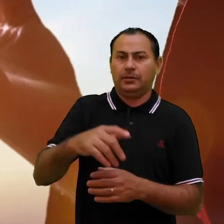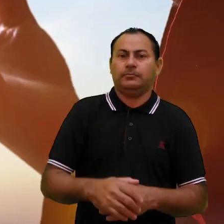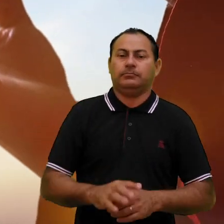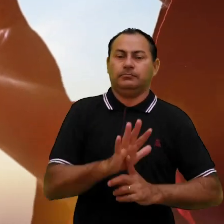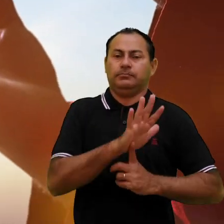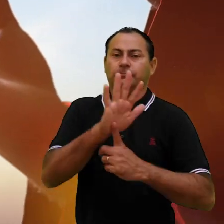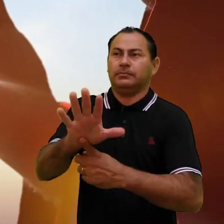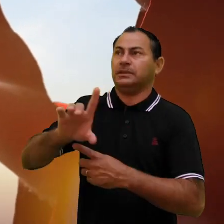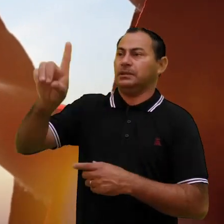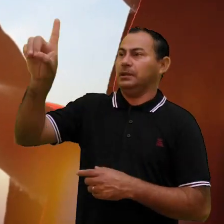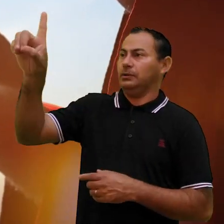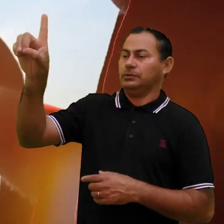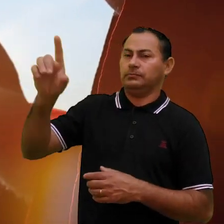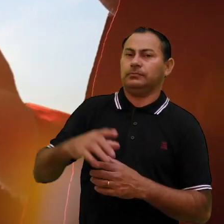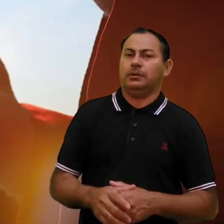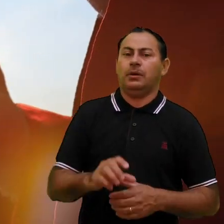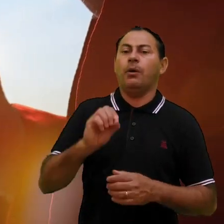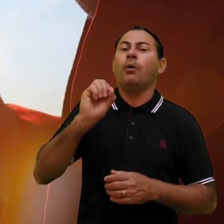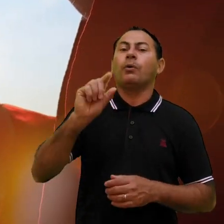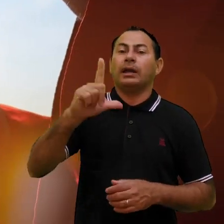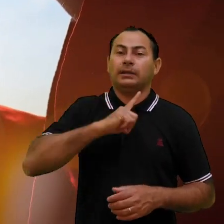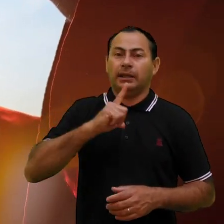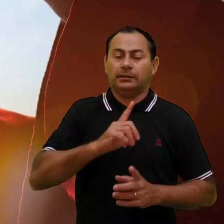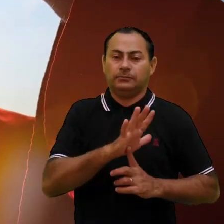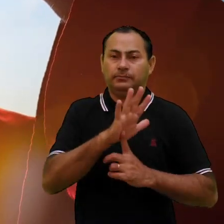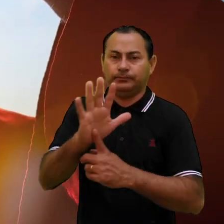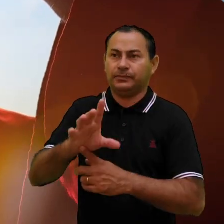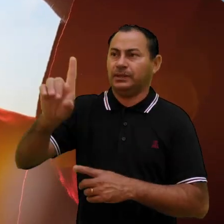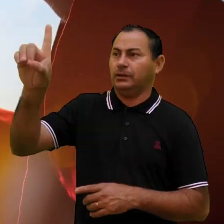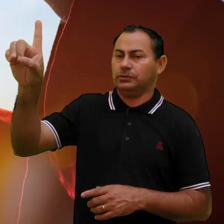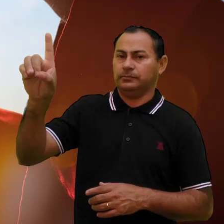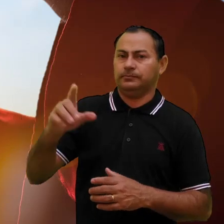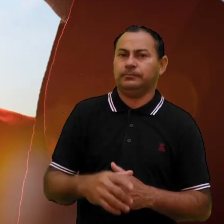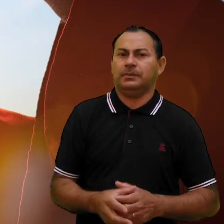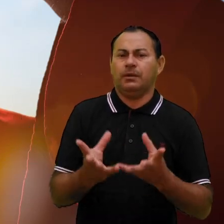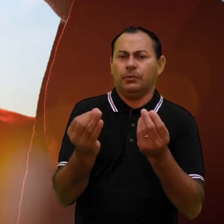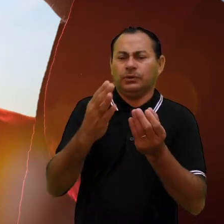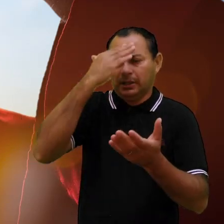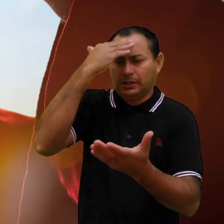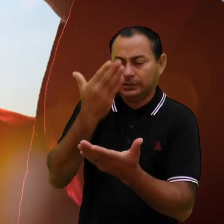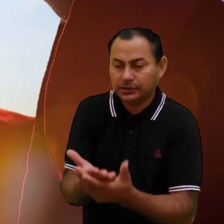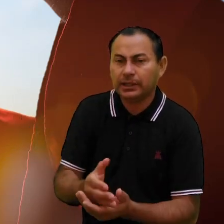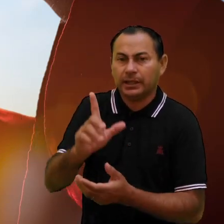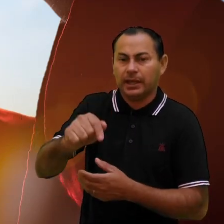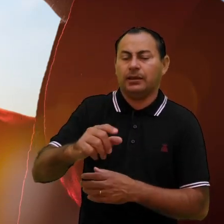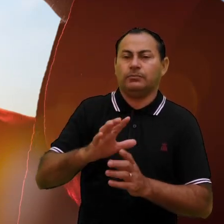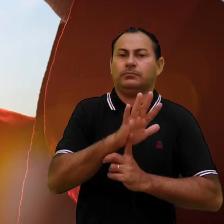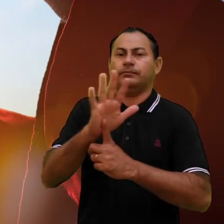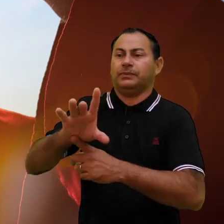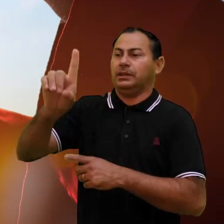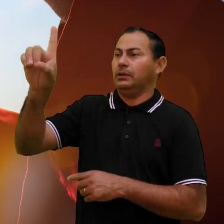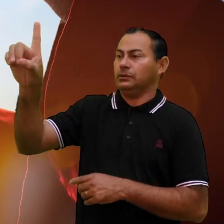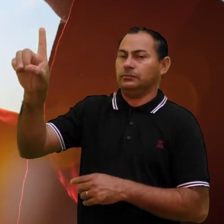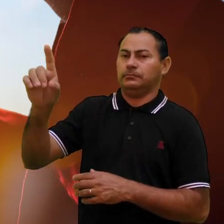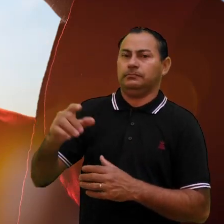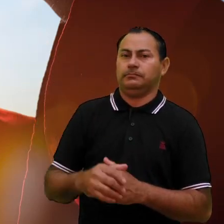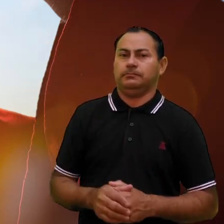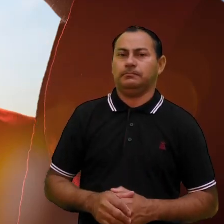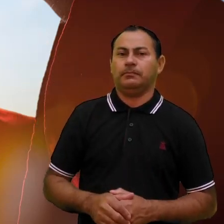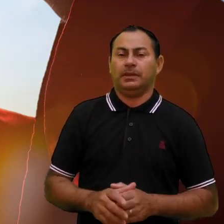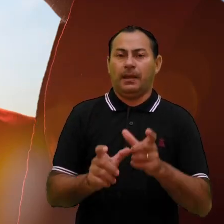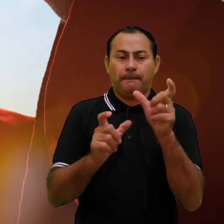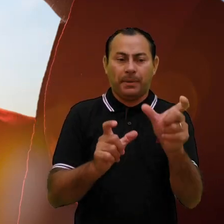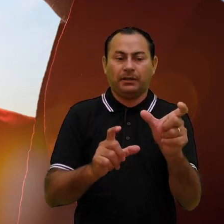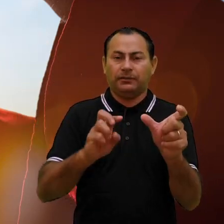uma revelação de Deus, ou que ela tem a revelação de Deus. Muitos creem que ela é uma revelação de Deus.